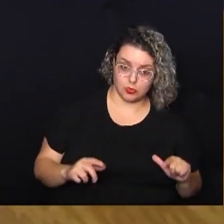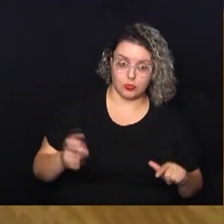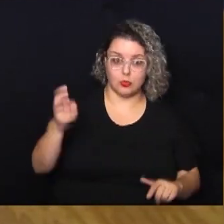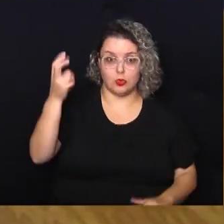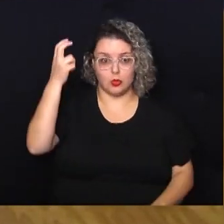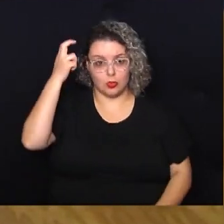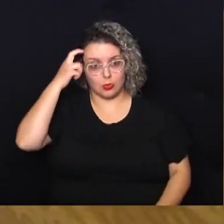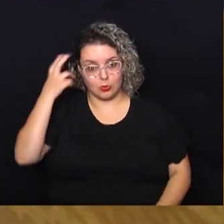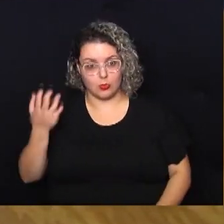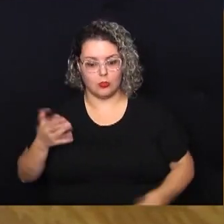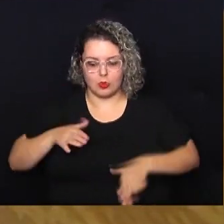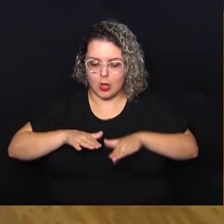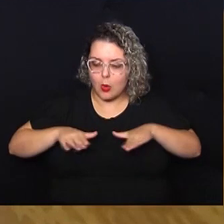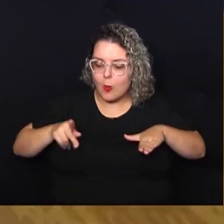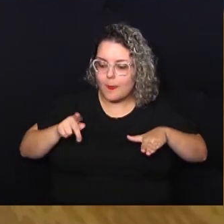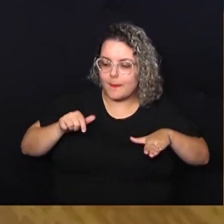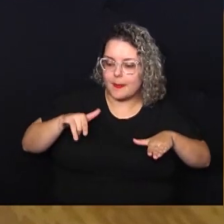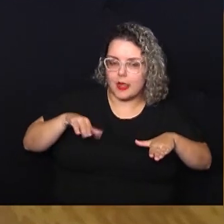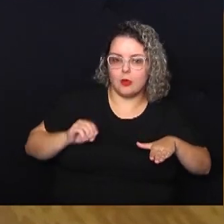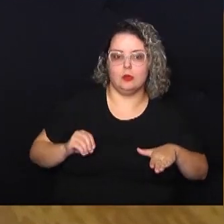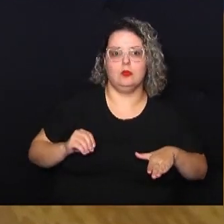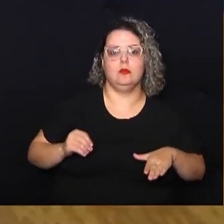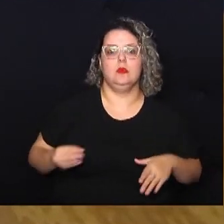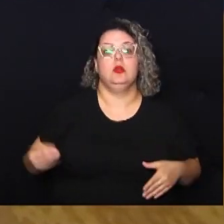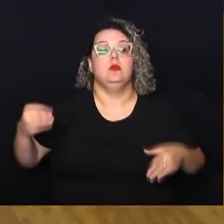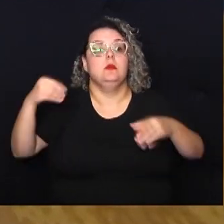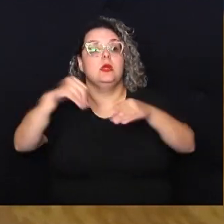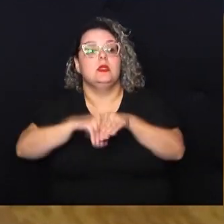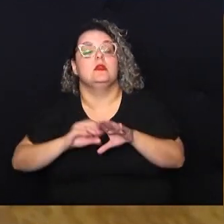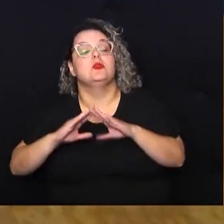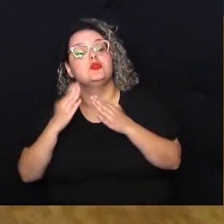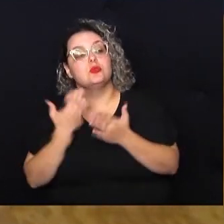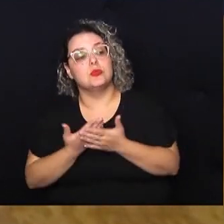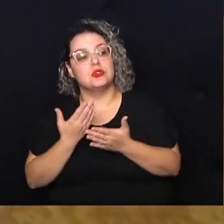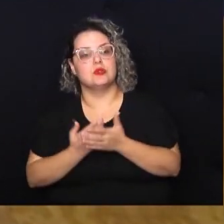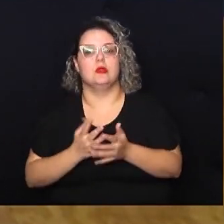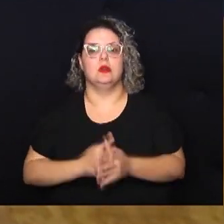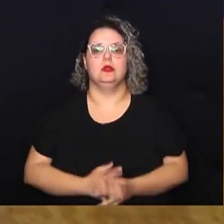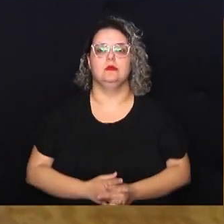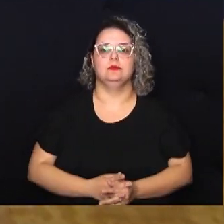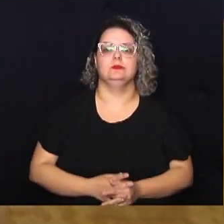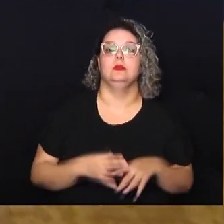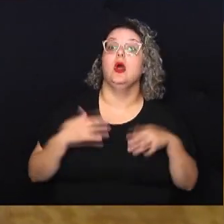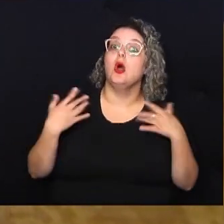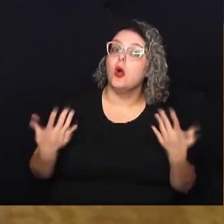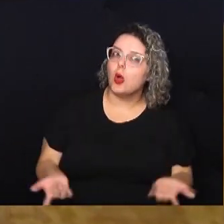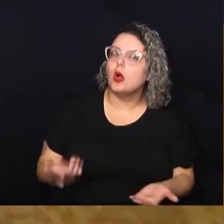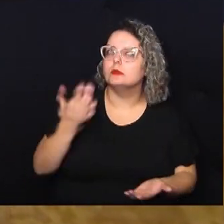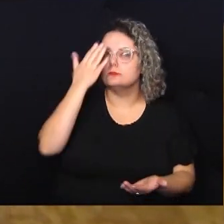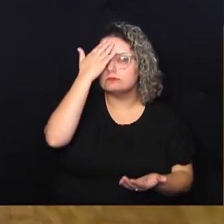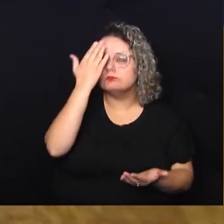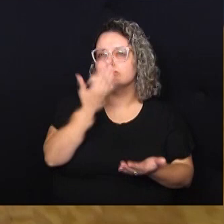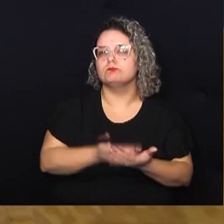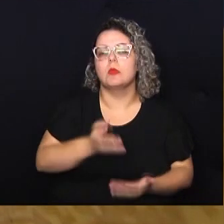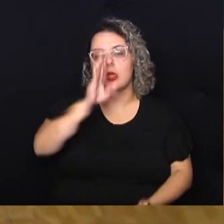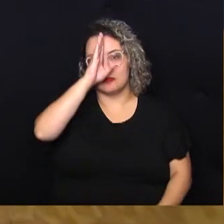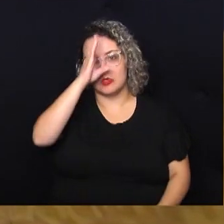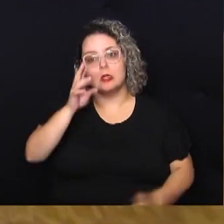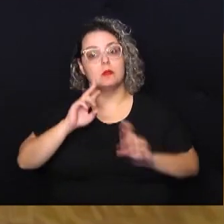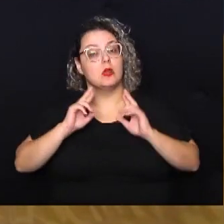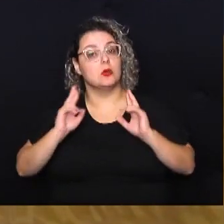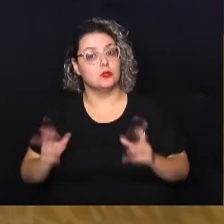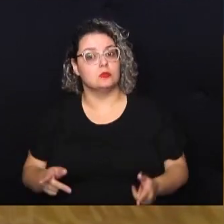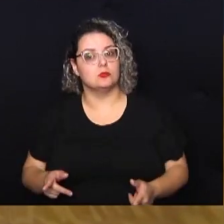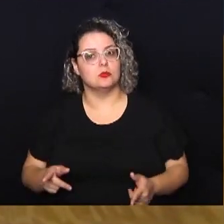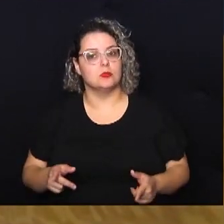cultural, um palco, para apresentar dentro de uma escola? Olha, eu acredito que a principal diferença está